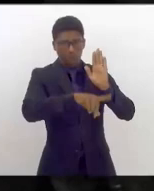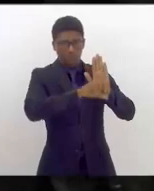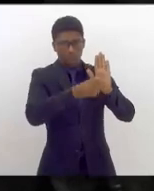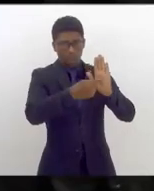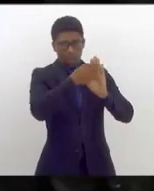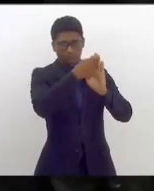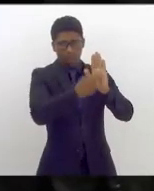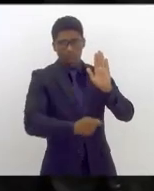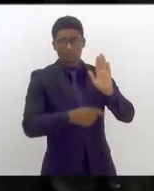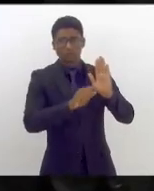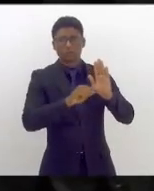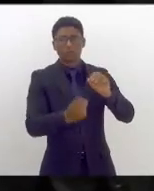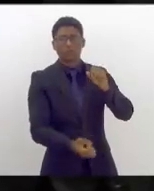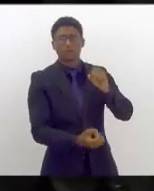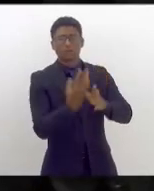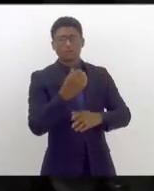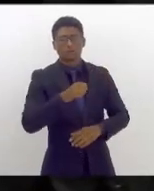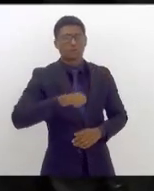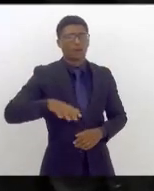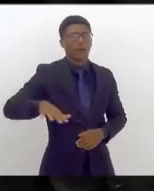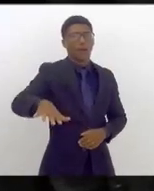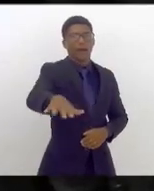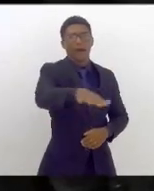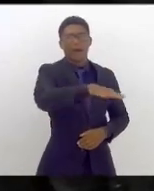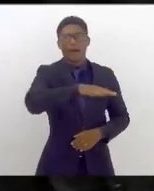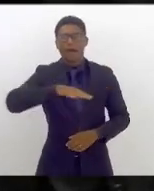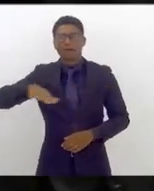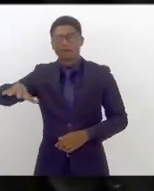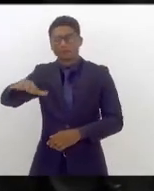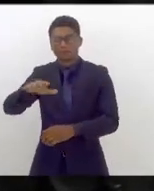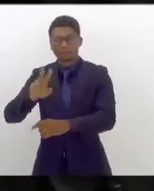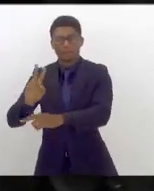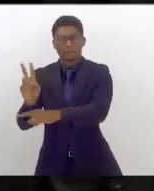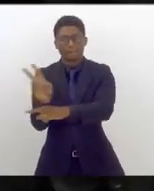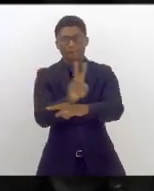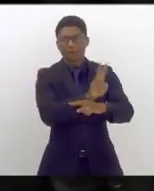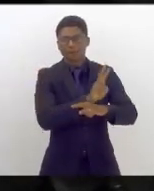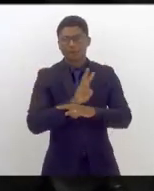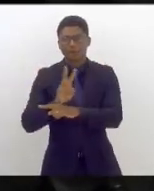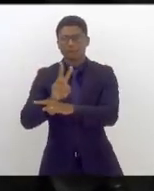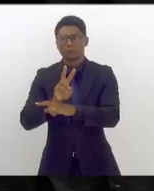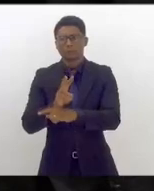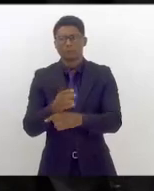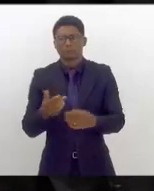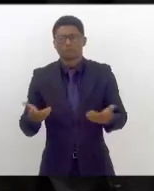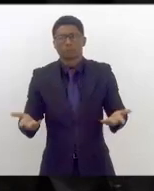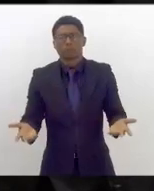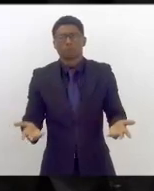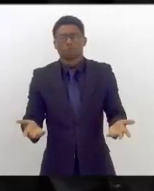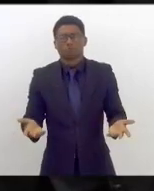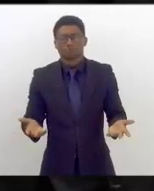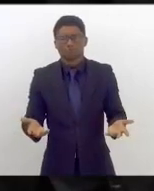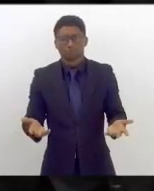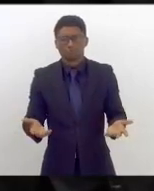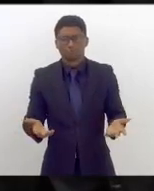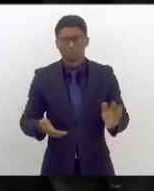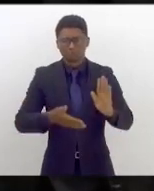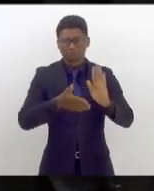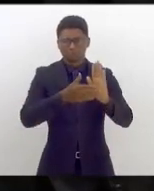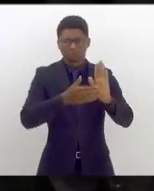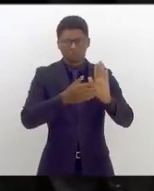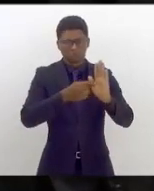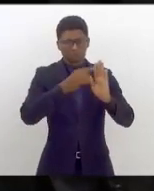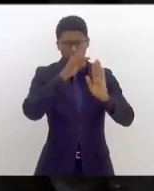criar uma área de proteção ou seja o que tá vendo aqui é uma deturpação de tudo que foi proposto